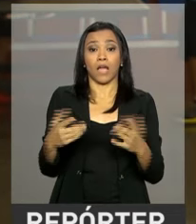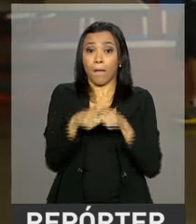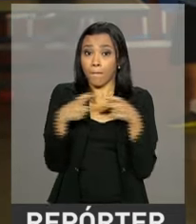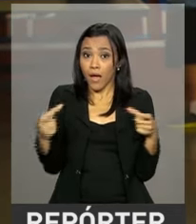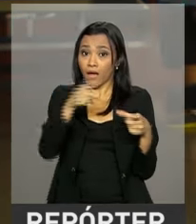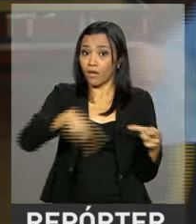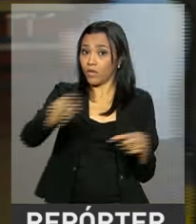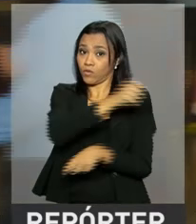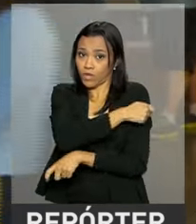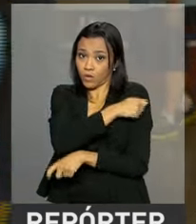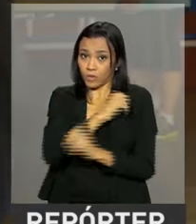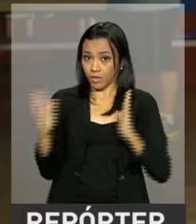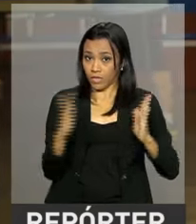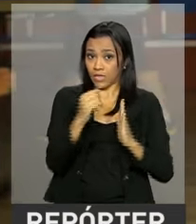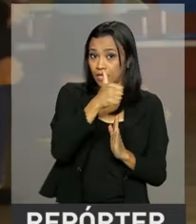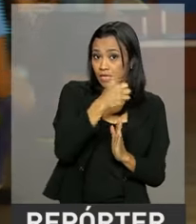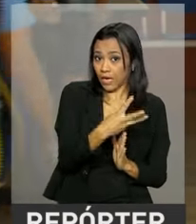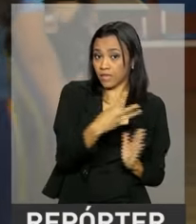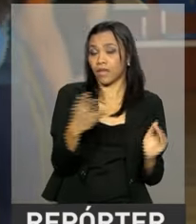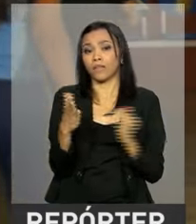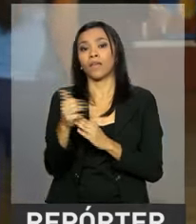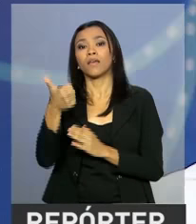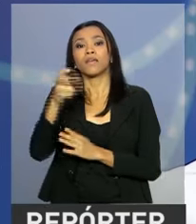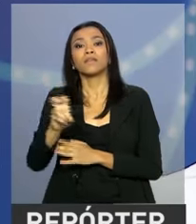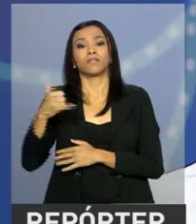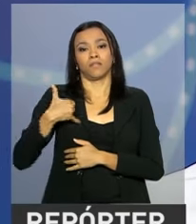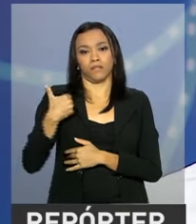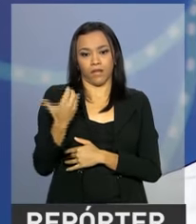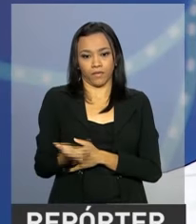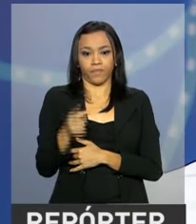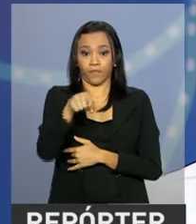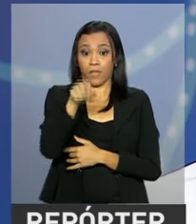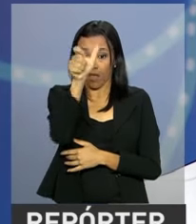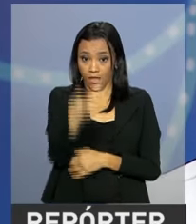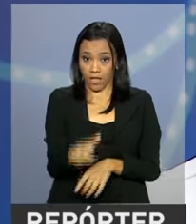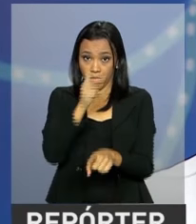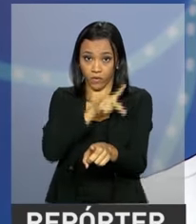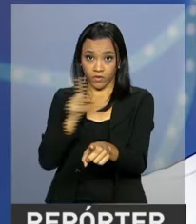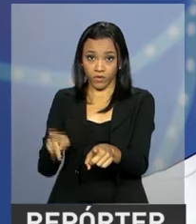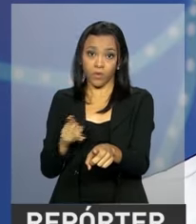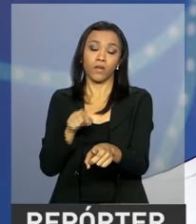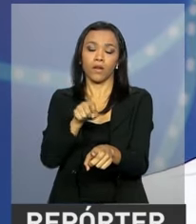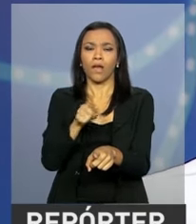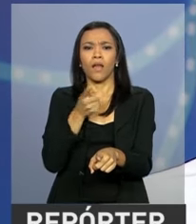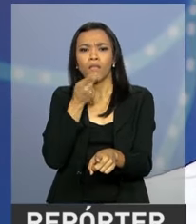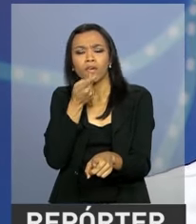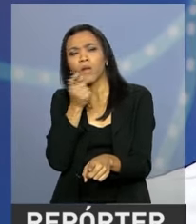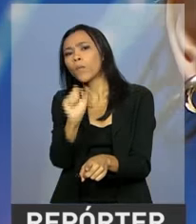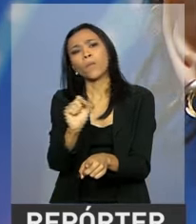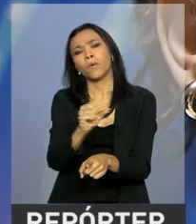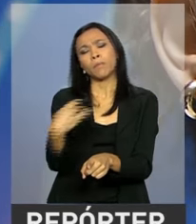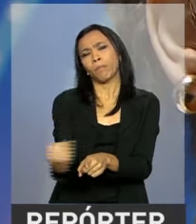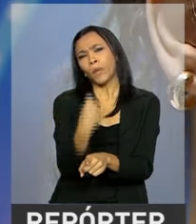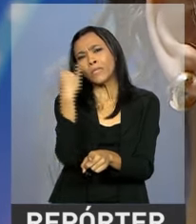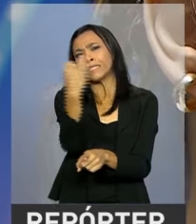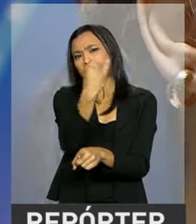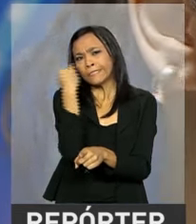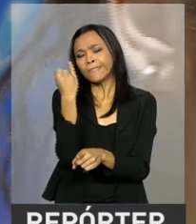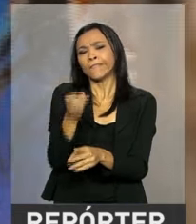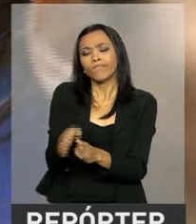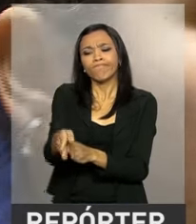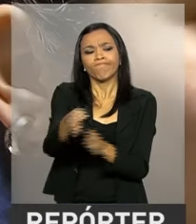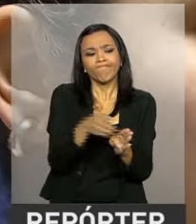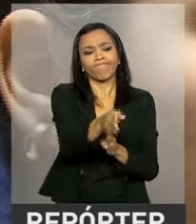alunos com idade entre 13 e 15 anos a professora Iara Valença destaca a importância de orientar os